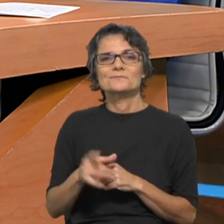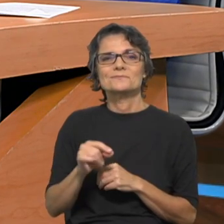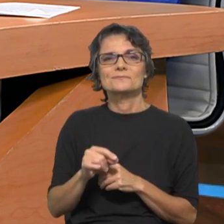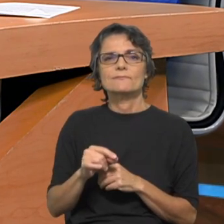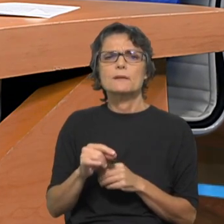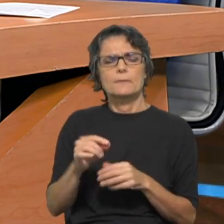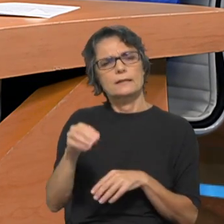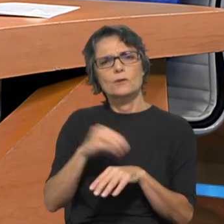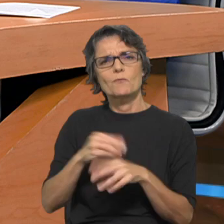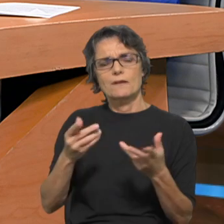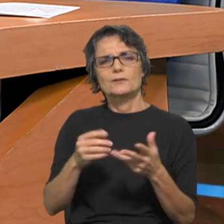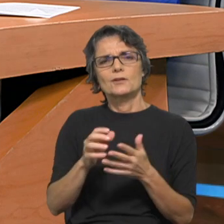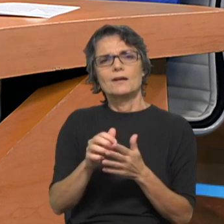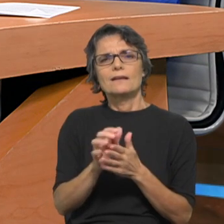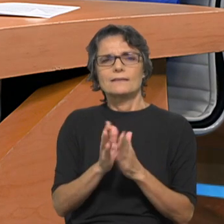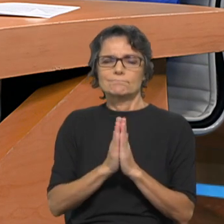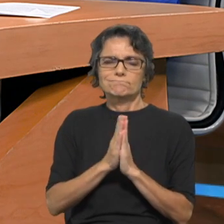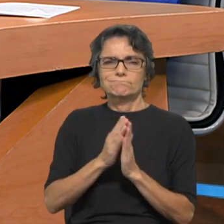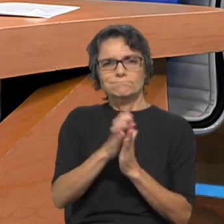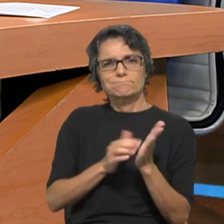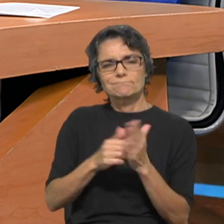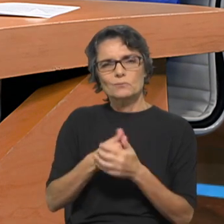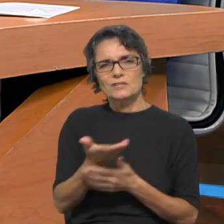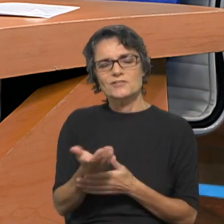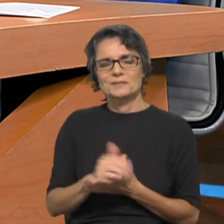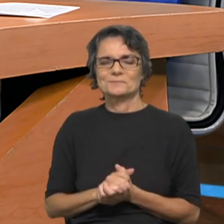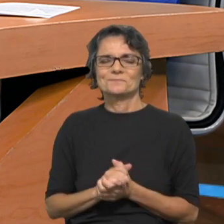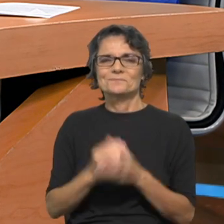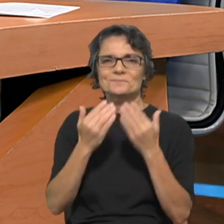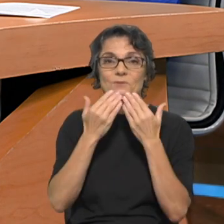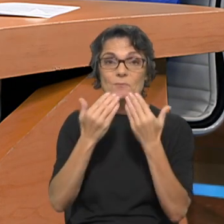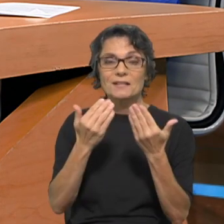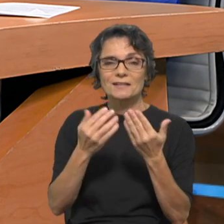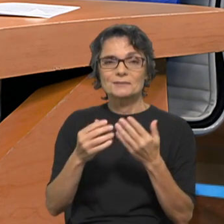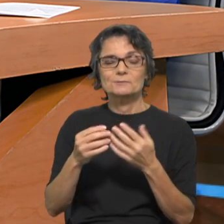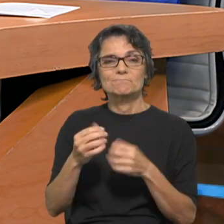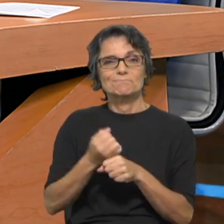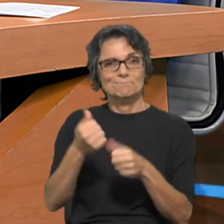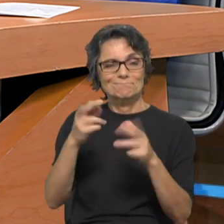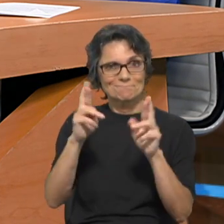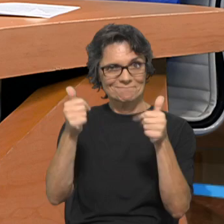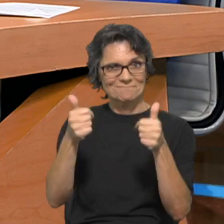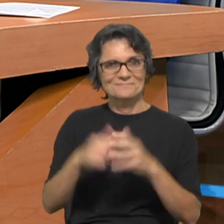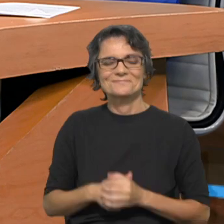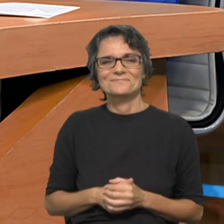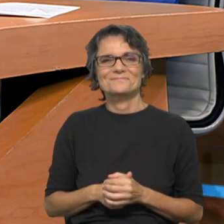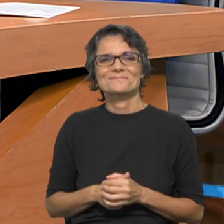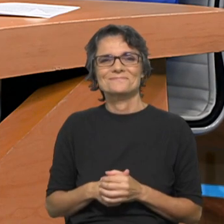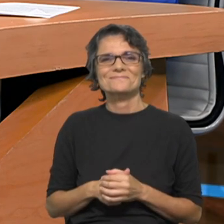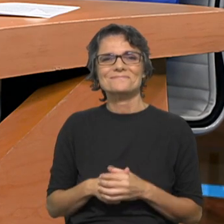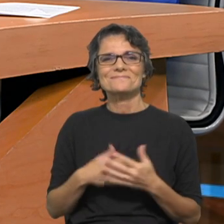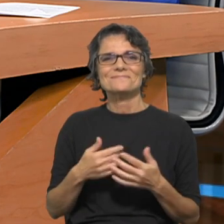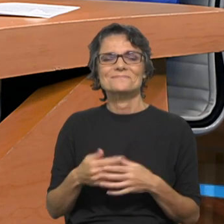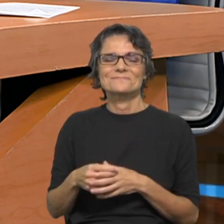liturgia, sempre relacionado com aquilo que se vive em cada convívio. Muito obrigado e felicidades para o trabalho que realiza nos